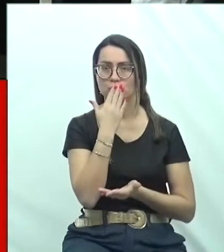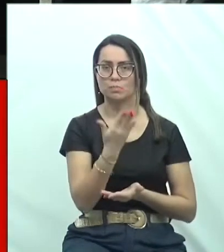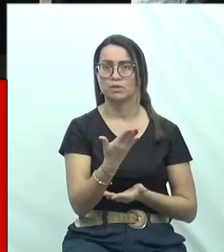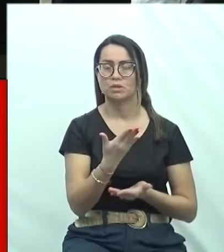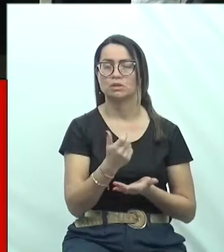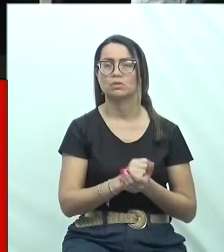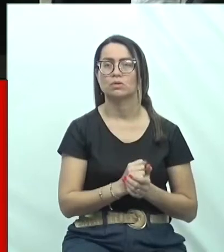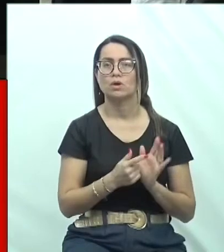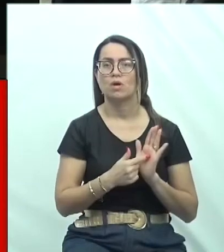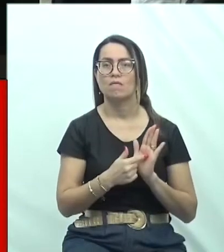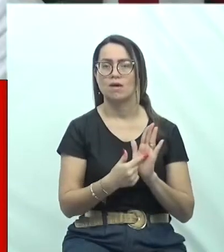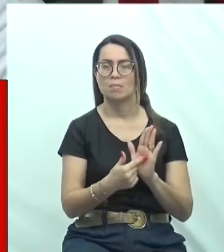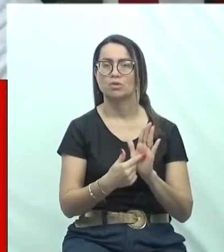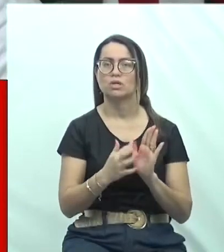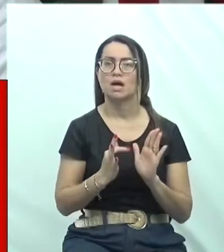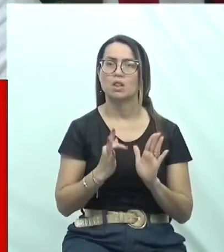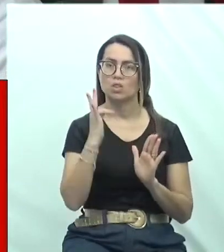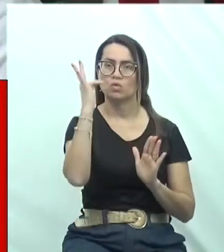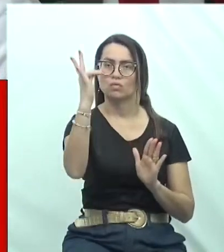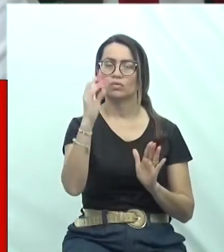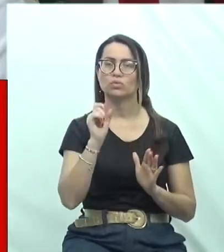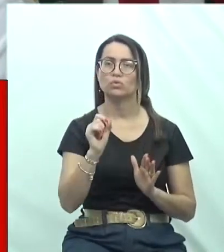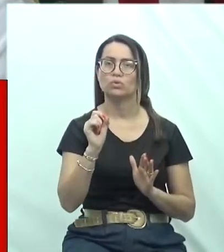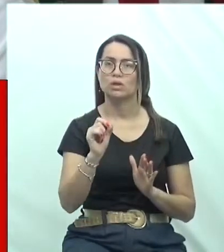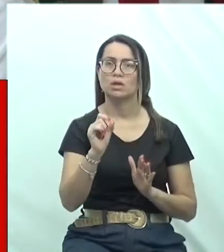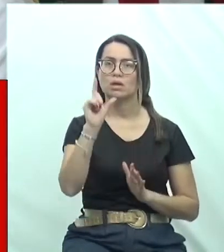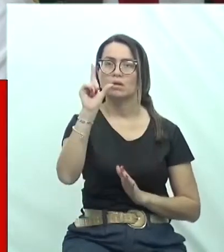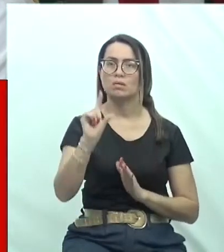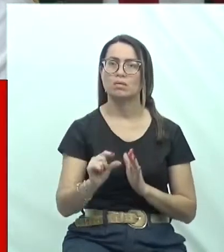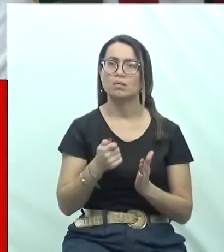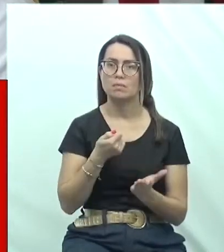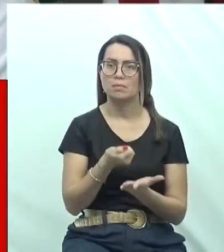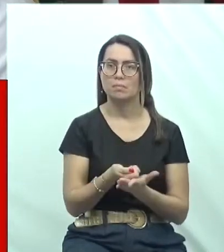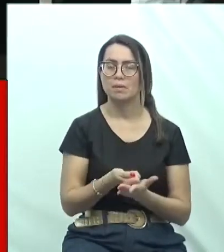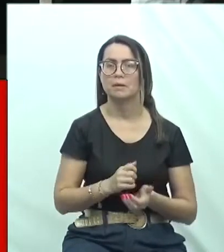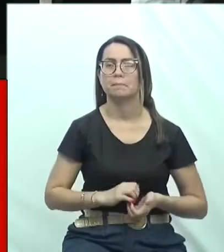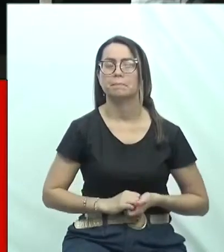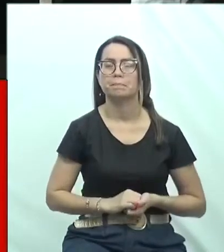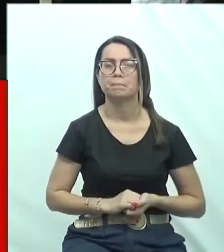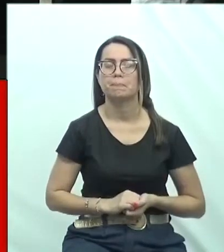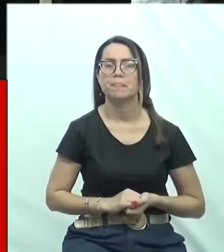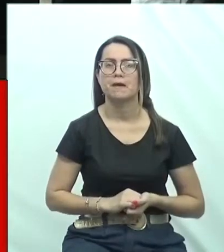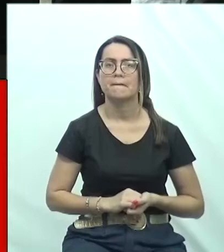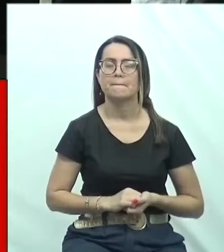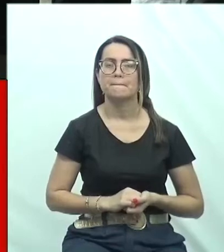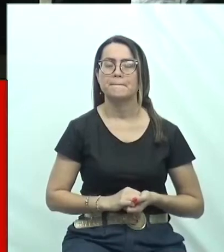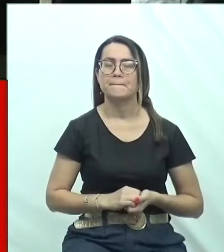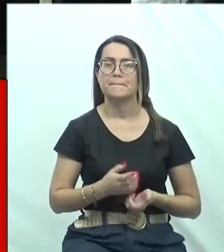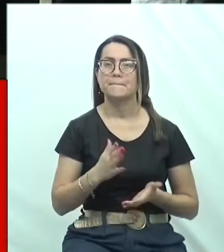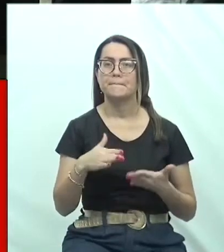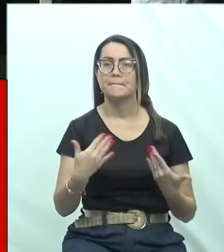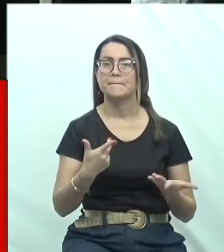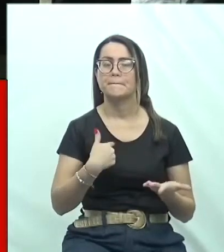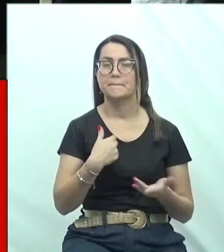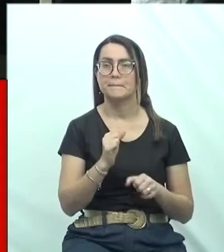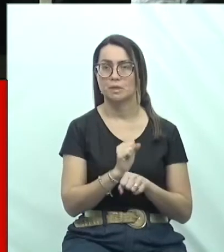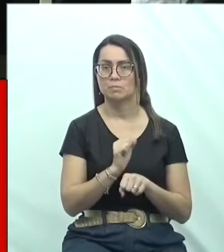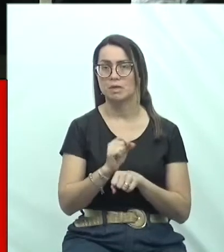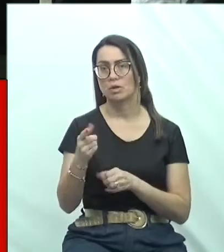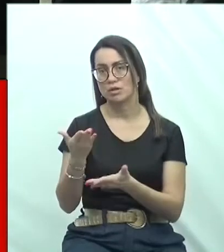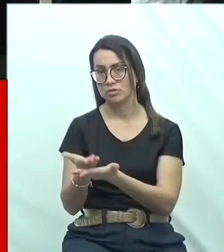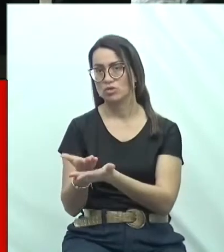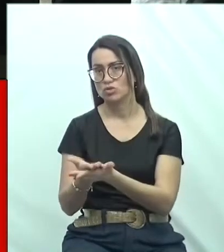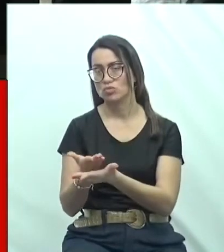trazer futuramente, né, um custo menor para dentro do município. Então, espero que eles estudem